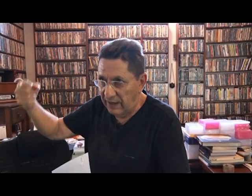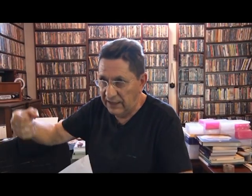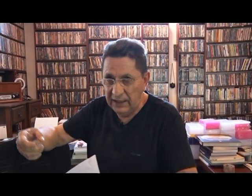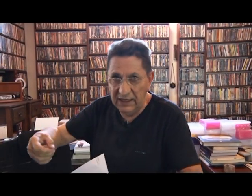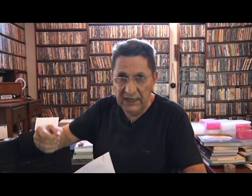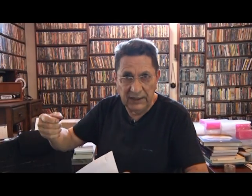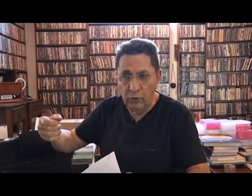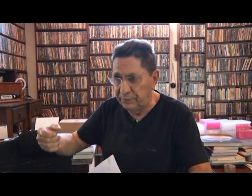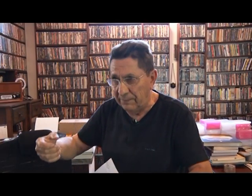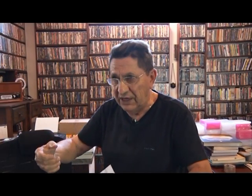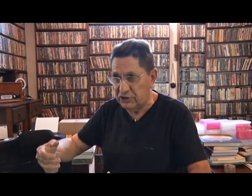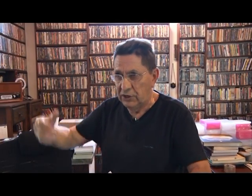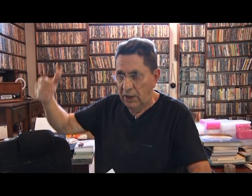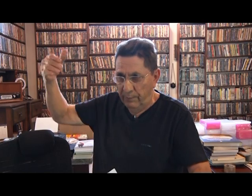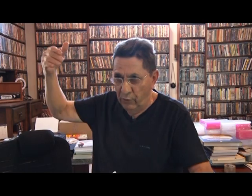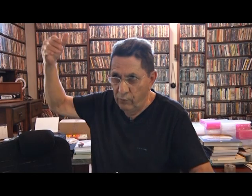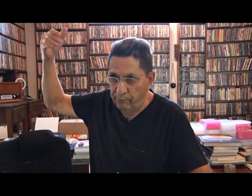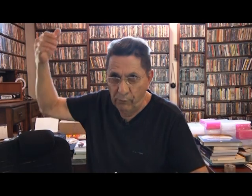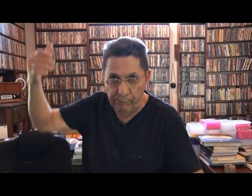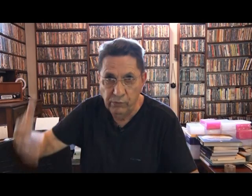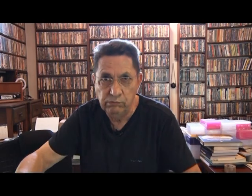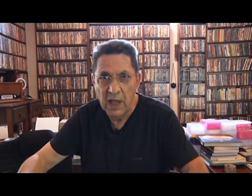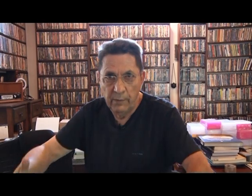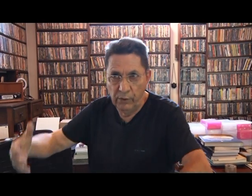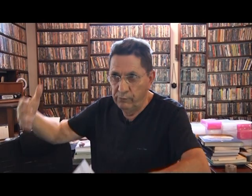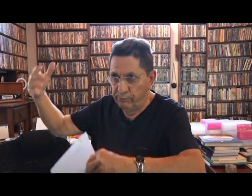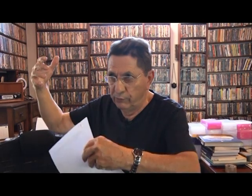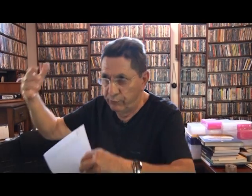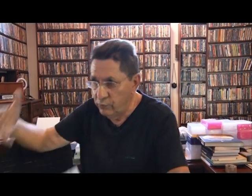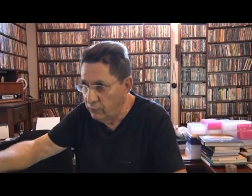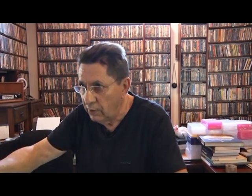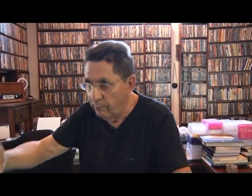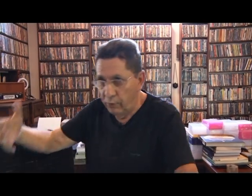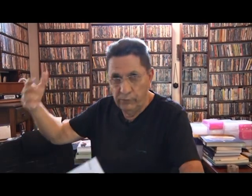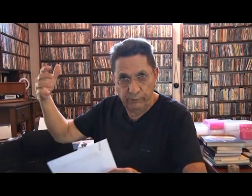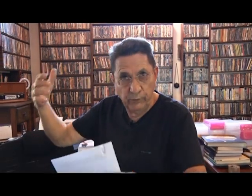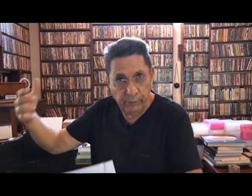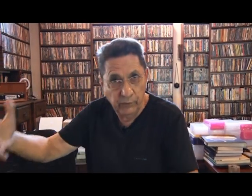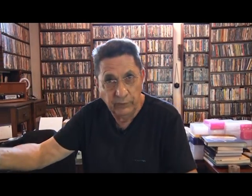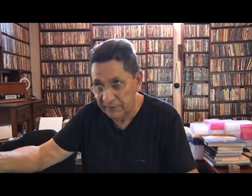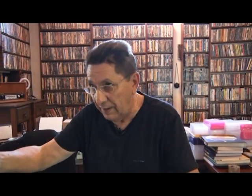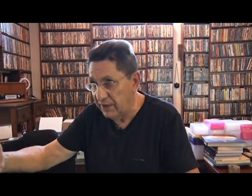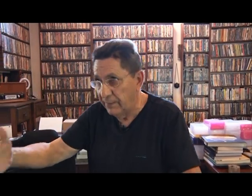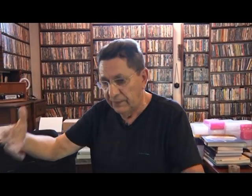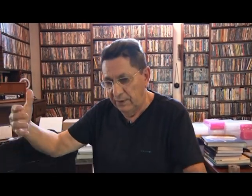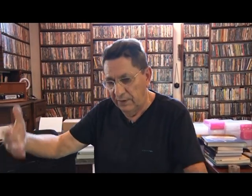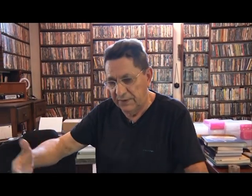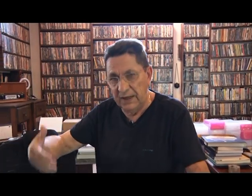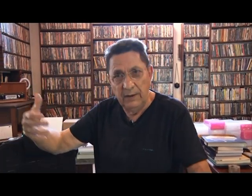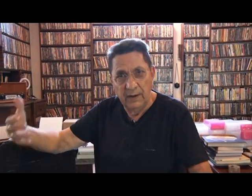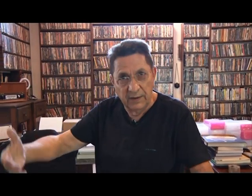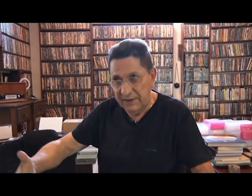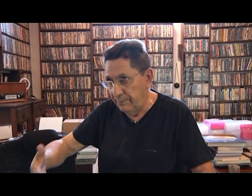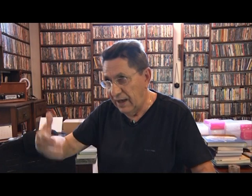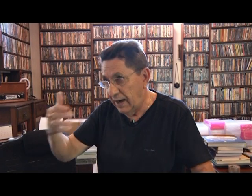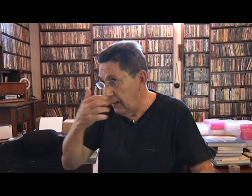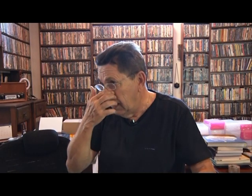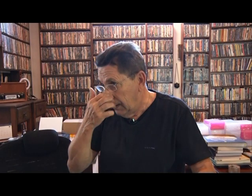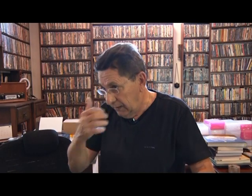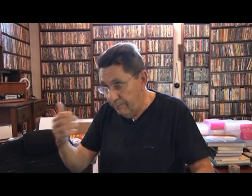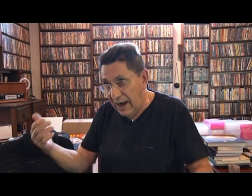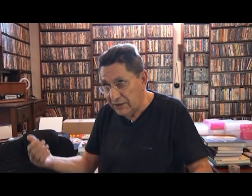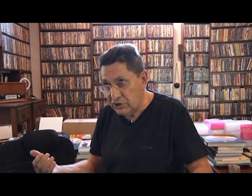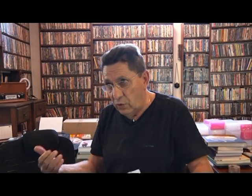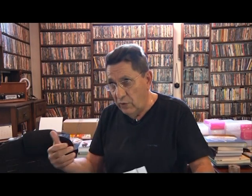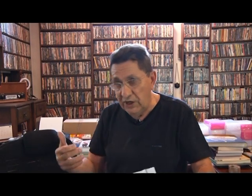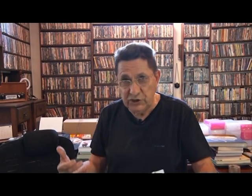que trabalha ininterruptamente, pum, pum, pum, pum, pum, pum, pum, pum, pum, sabe? Sem parar,